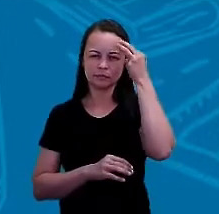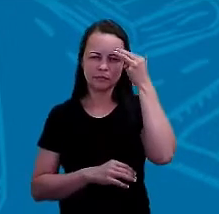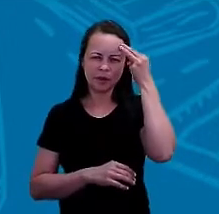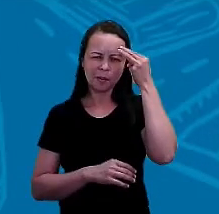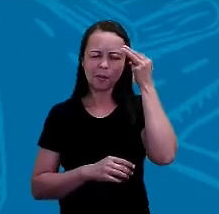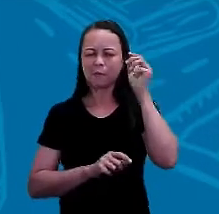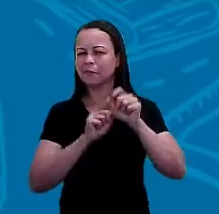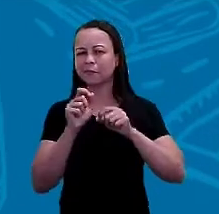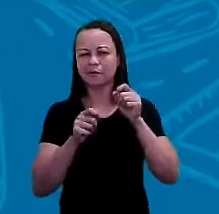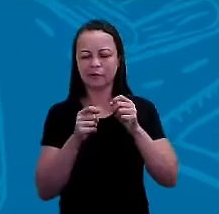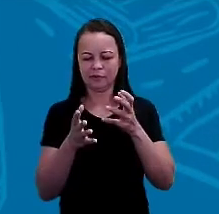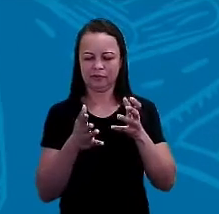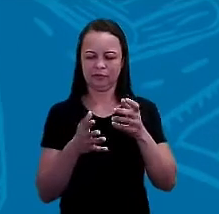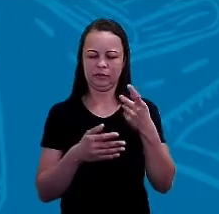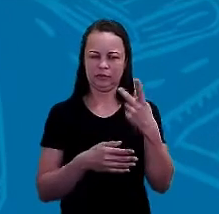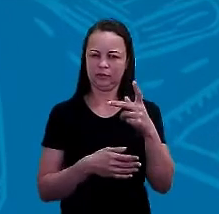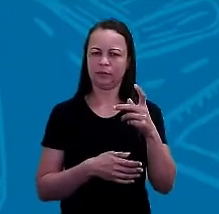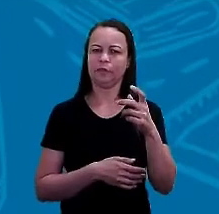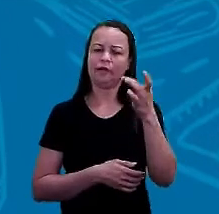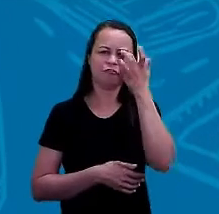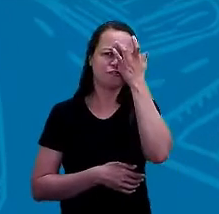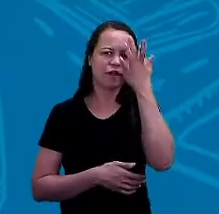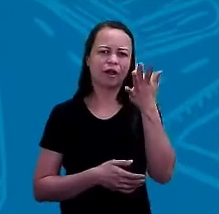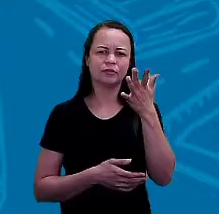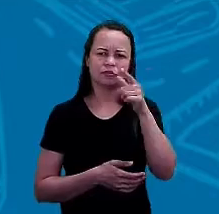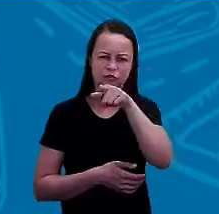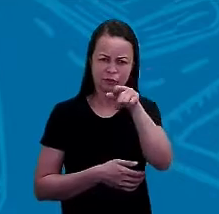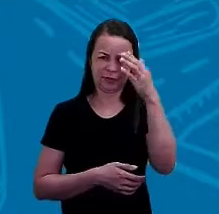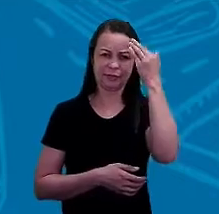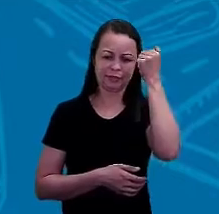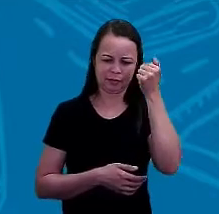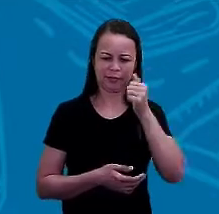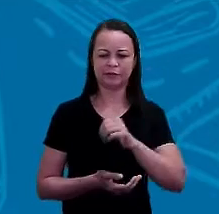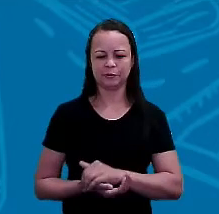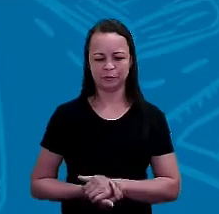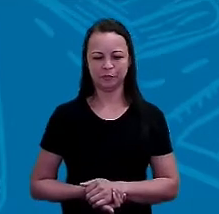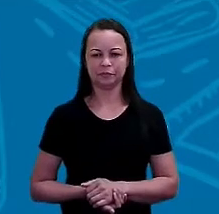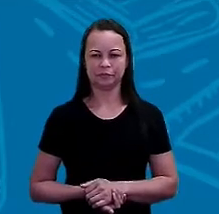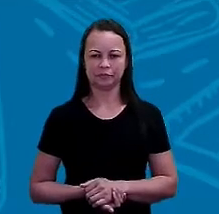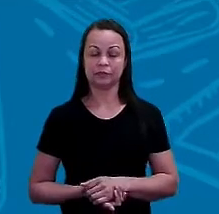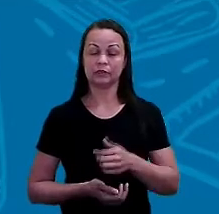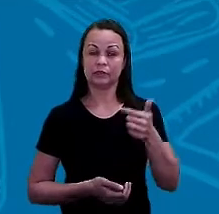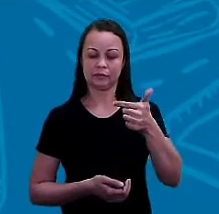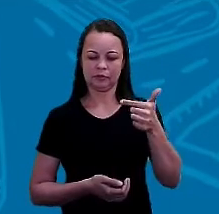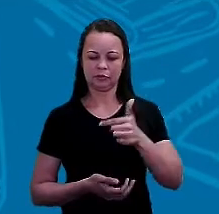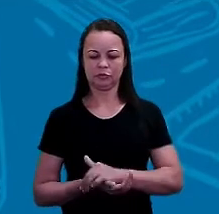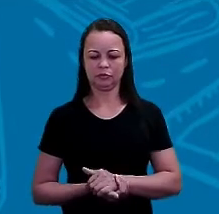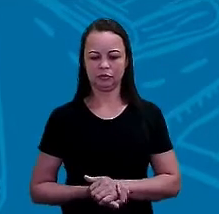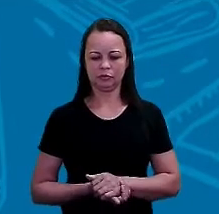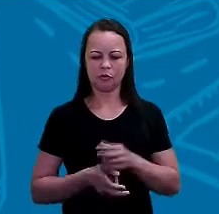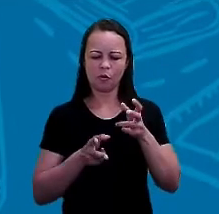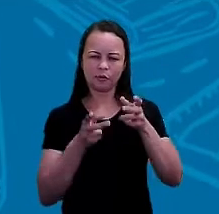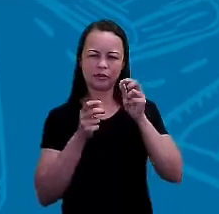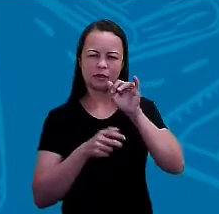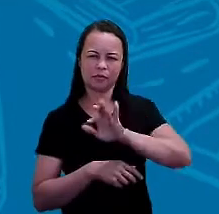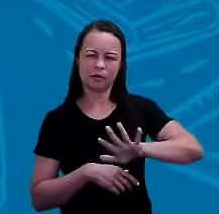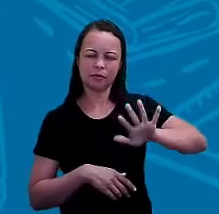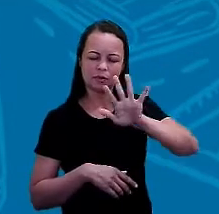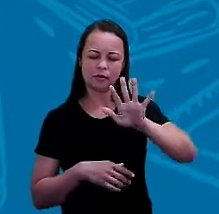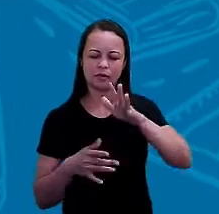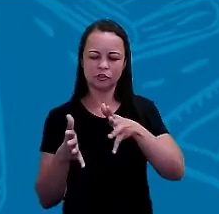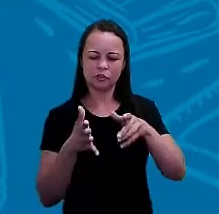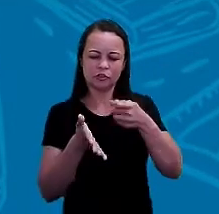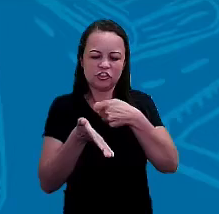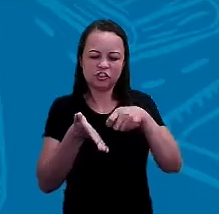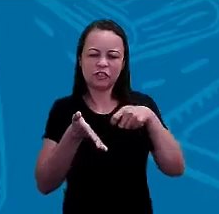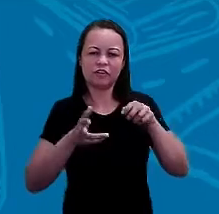Esse está extremamente fácil. Vocês sabem disso, tenho certeza. E segundo, observe as imagens e descreva a diferença